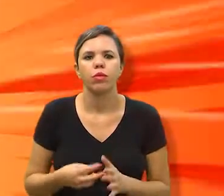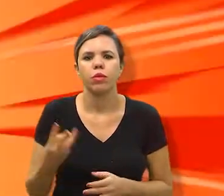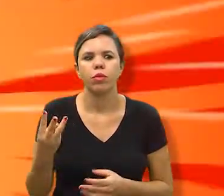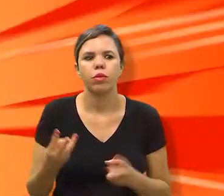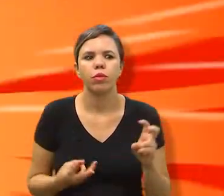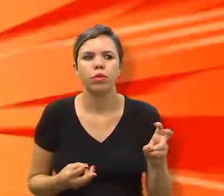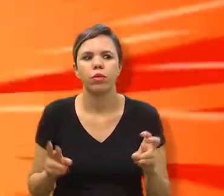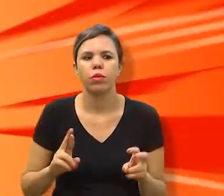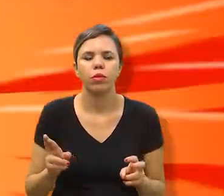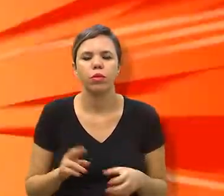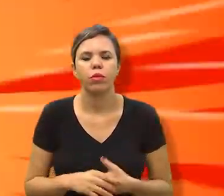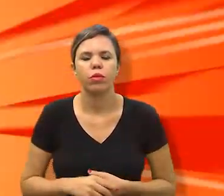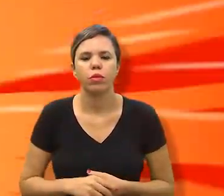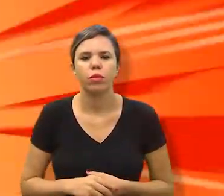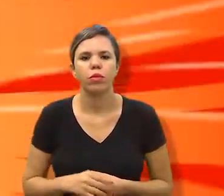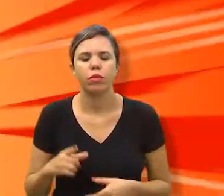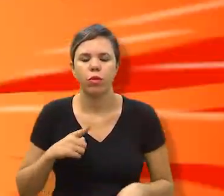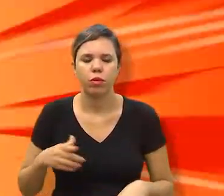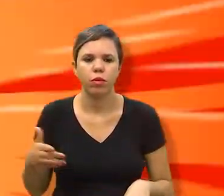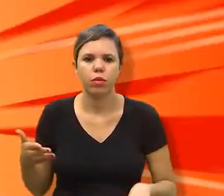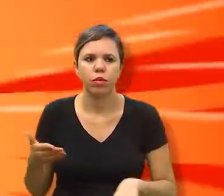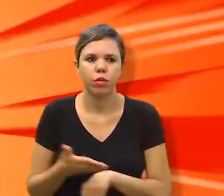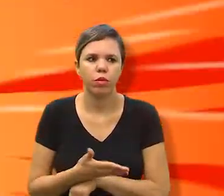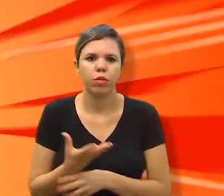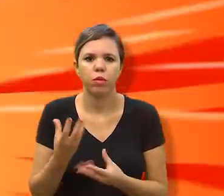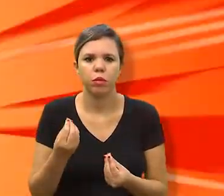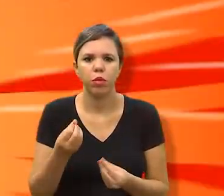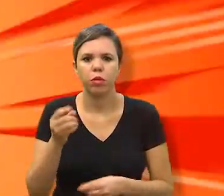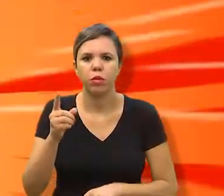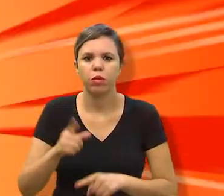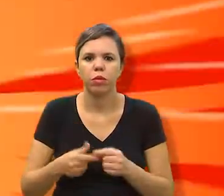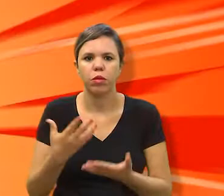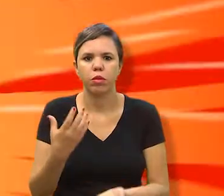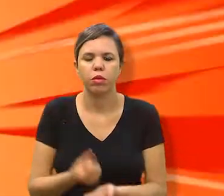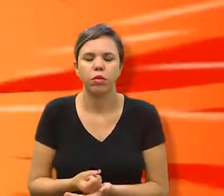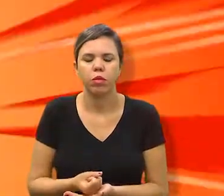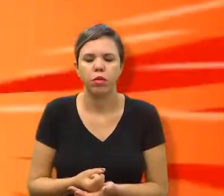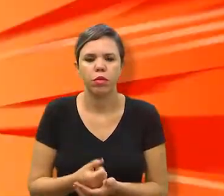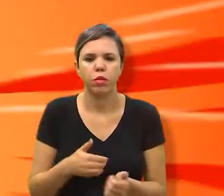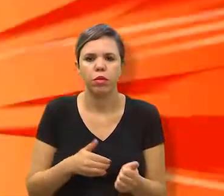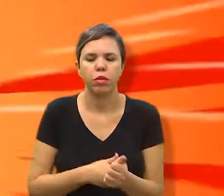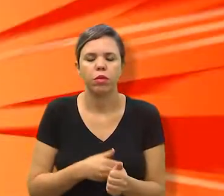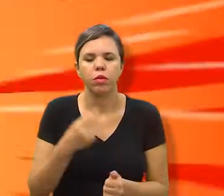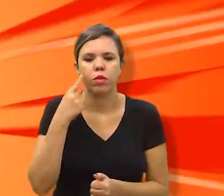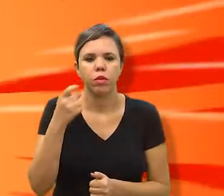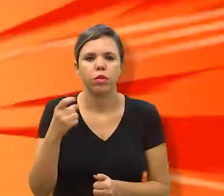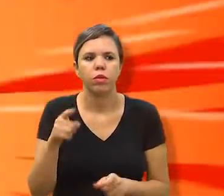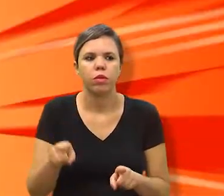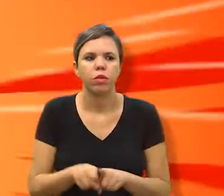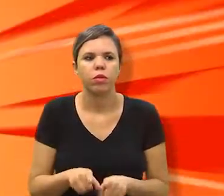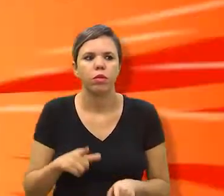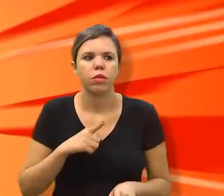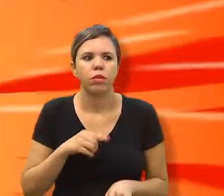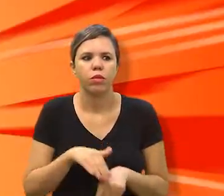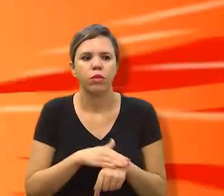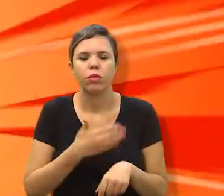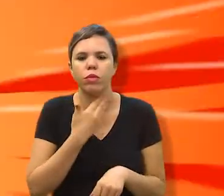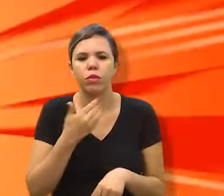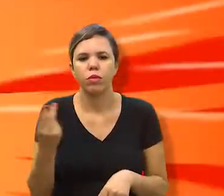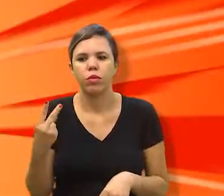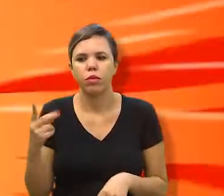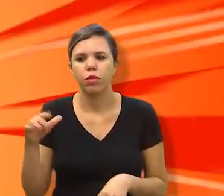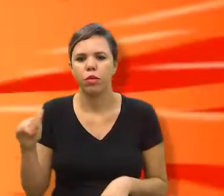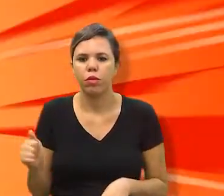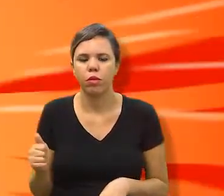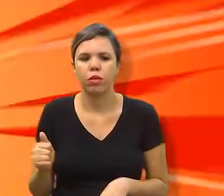R$3, R$5, e aí ter acesso a um monte de material interessante de bastidores do Monstruário, né, de conversas minhas e com o